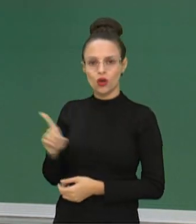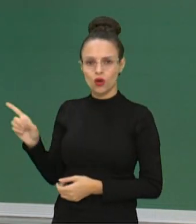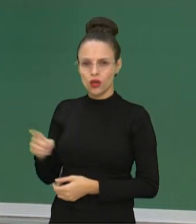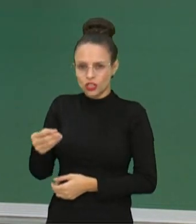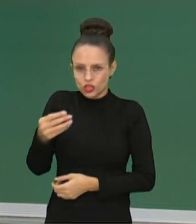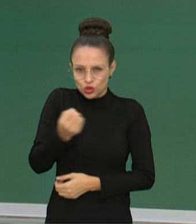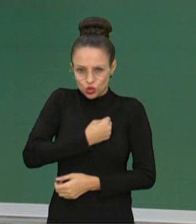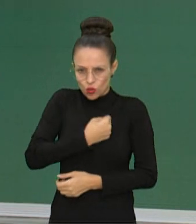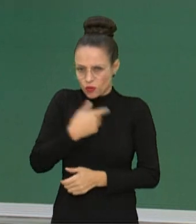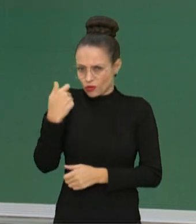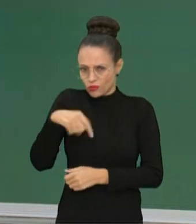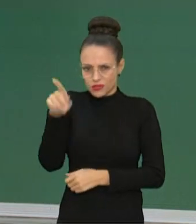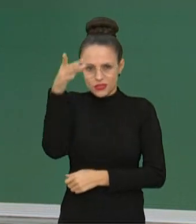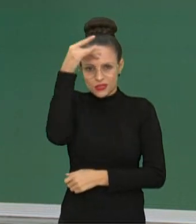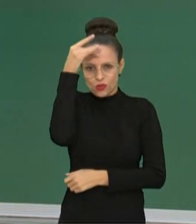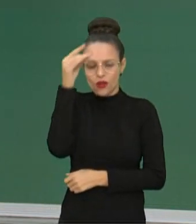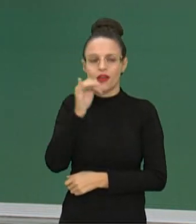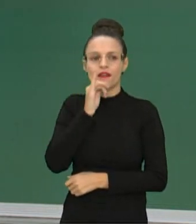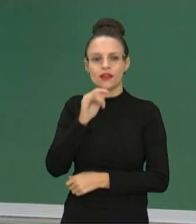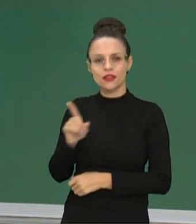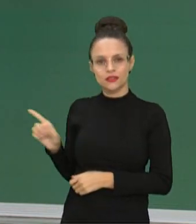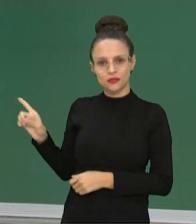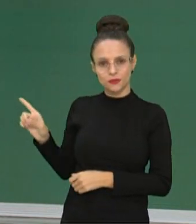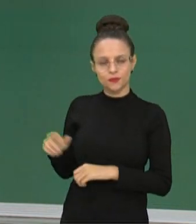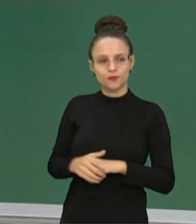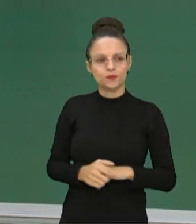você não tem que decorar. Por exemplo,